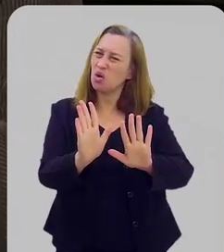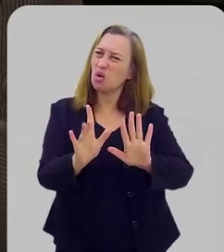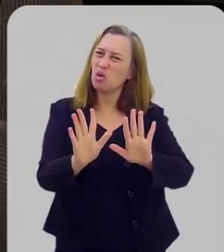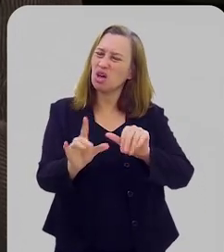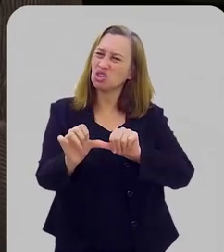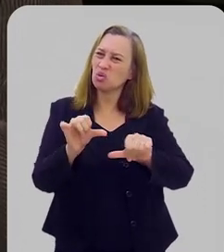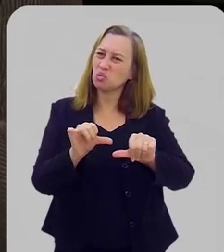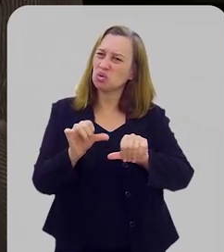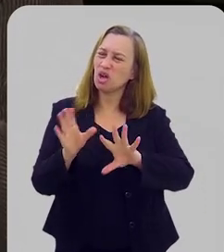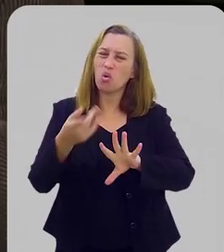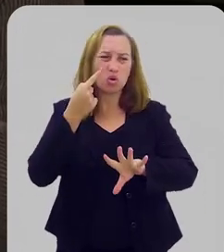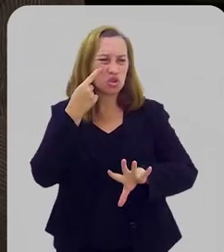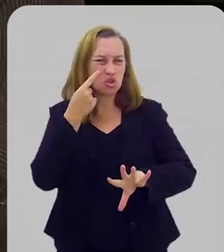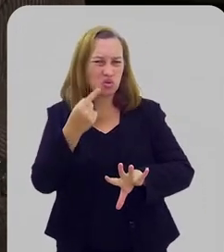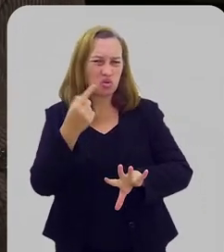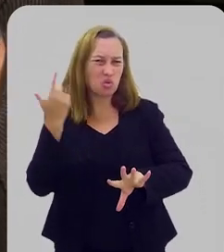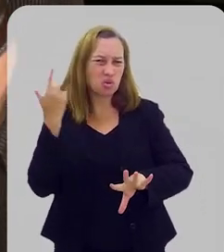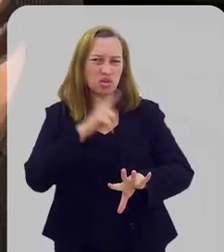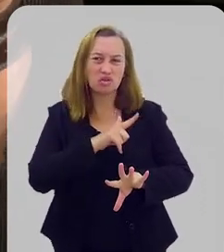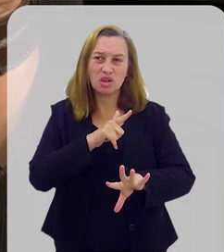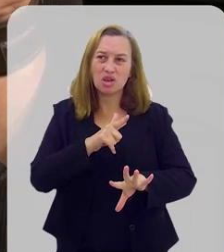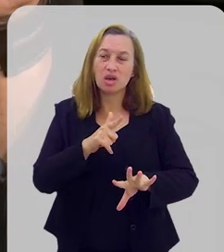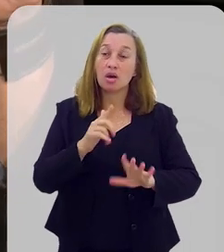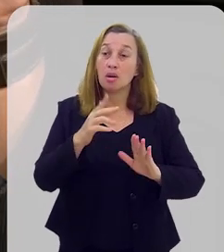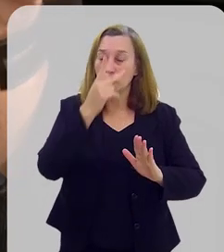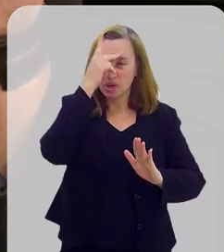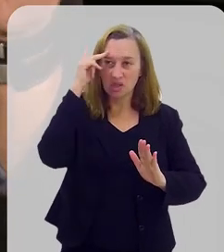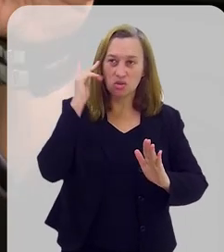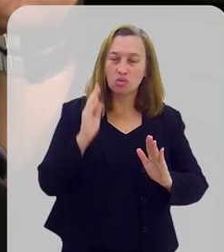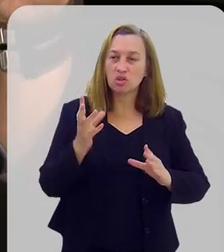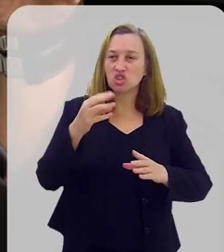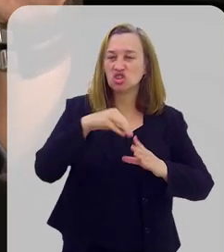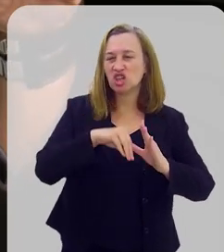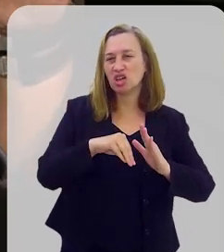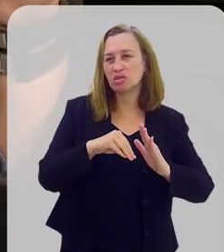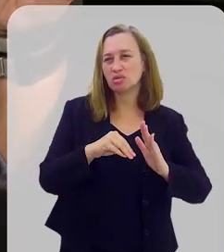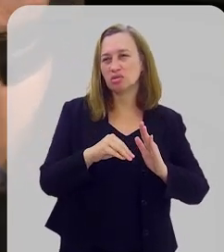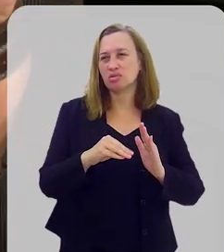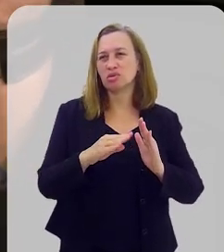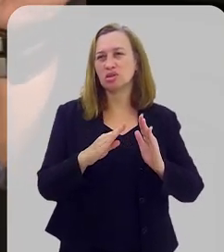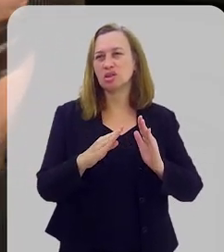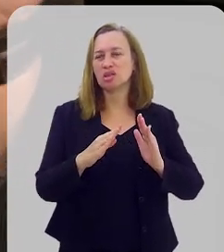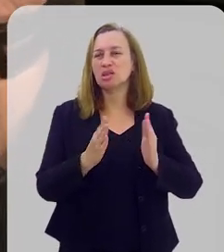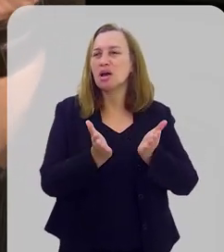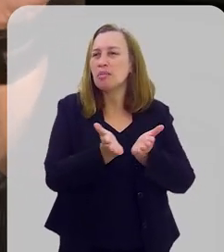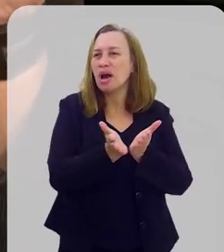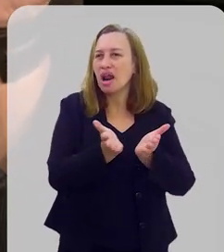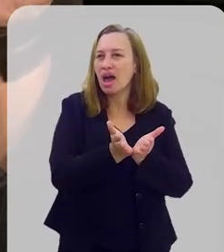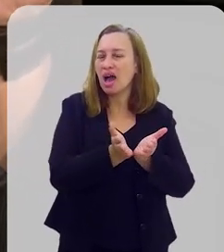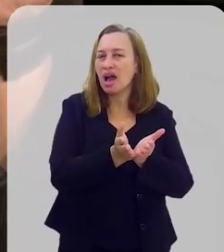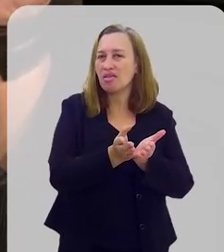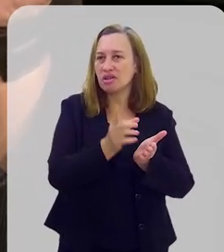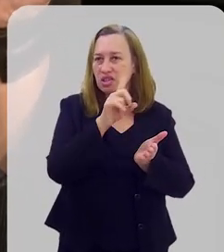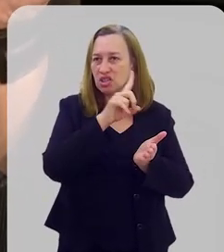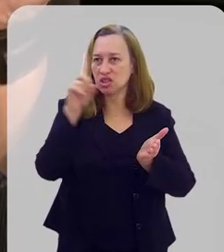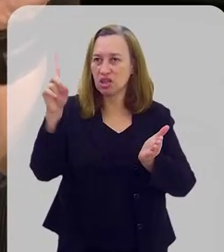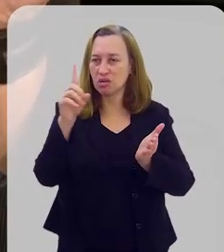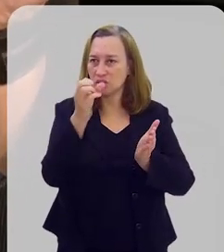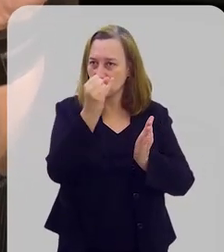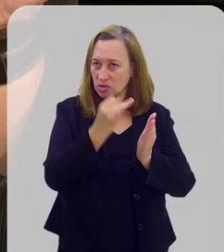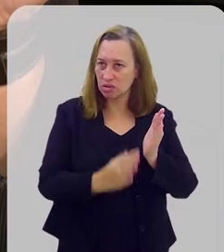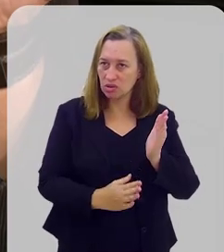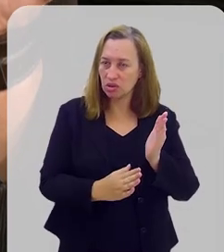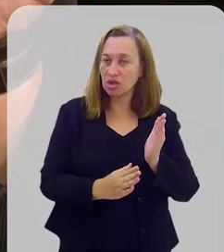Dan acho que há uma controvérsia eu consigo ver pessoas dentro da Bíblia como Pedro como coisas maravilhosas antes